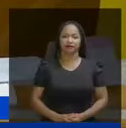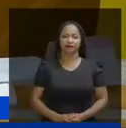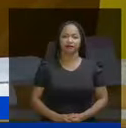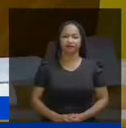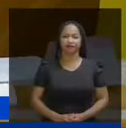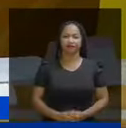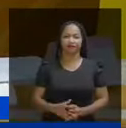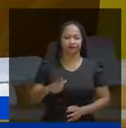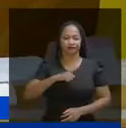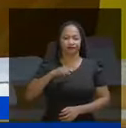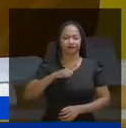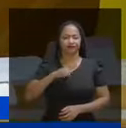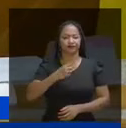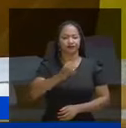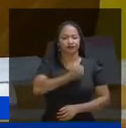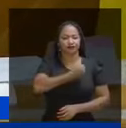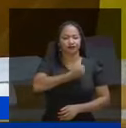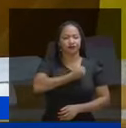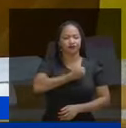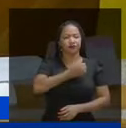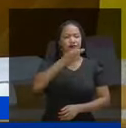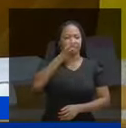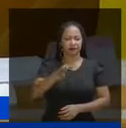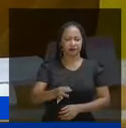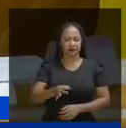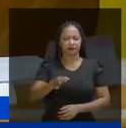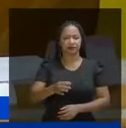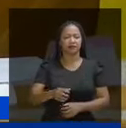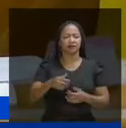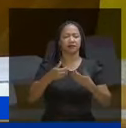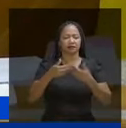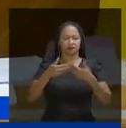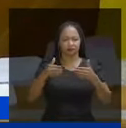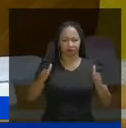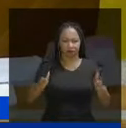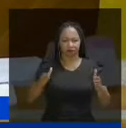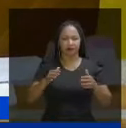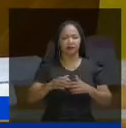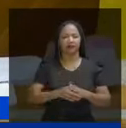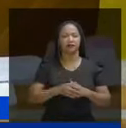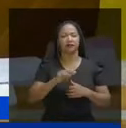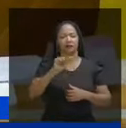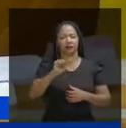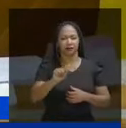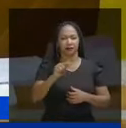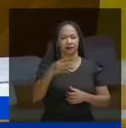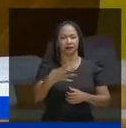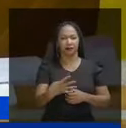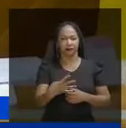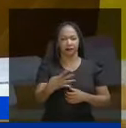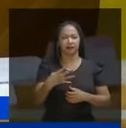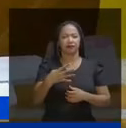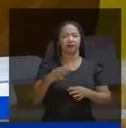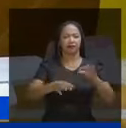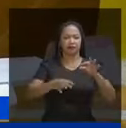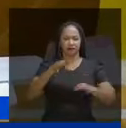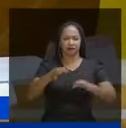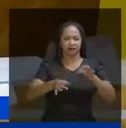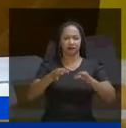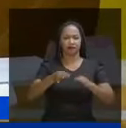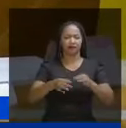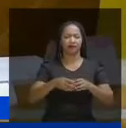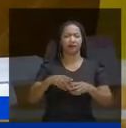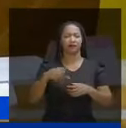Foco no desembargador Carmo Antônio, presidente legal, do Tribunal Regional Eleitoral da Amapá. Desembargador Carmo Antônio é negro de pele clara, tem cabelos